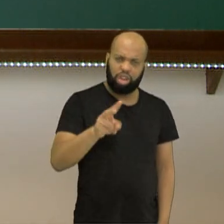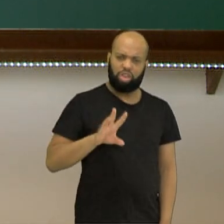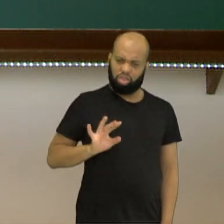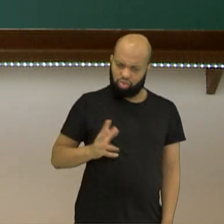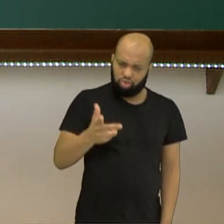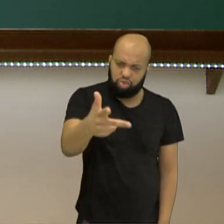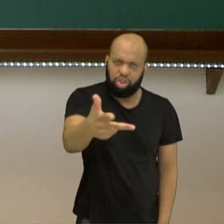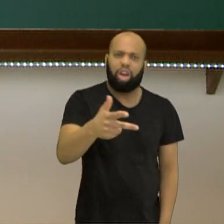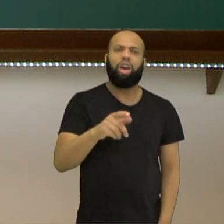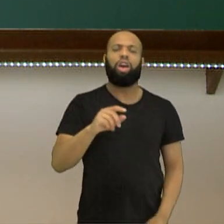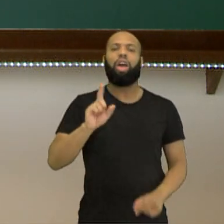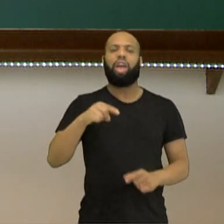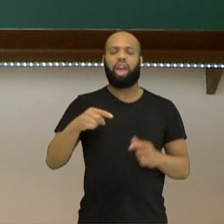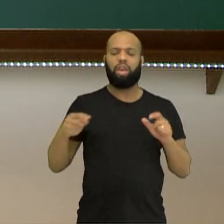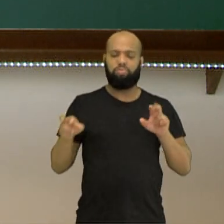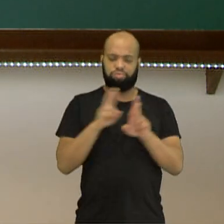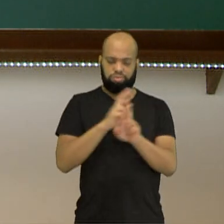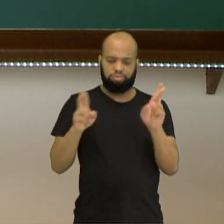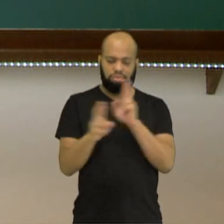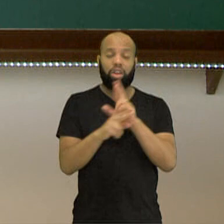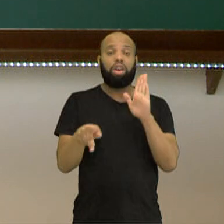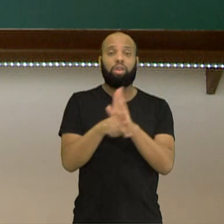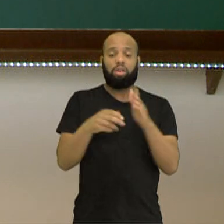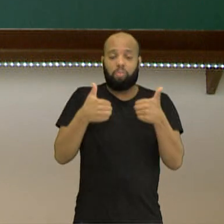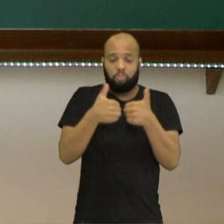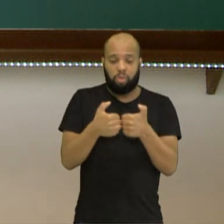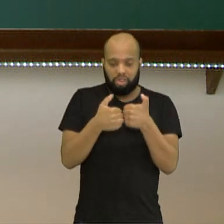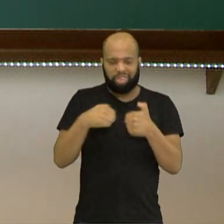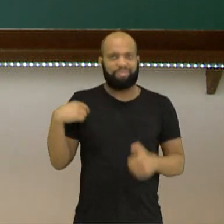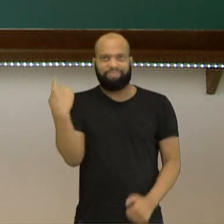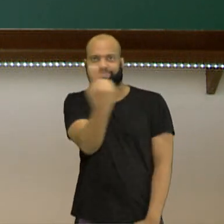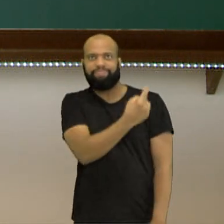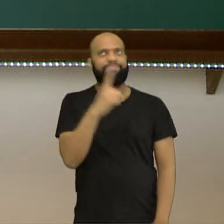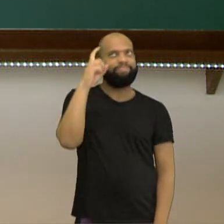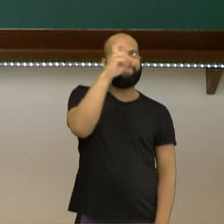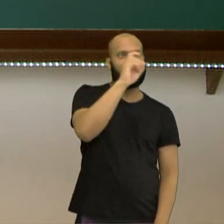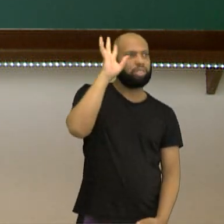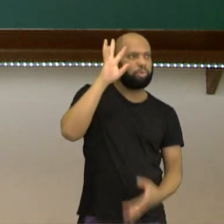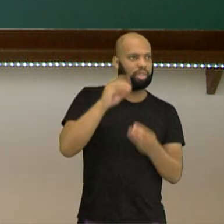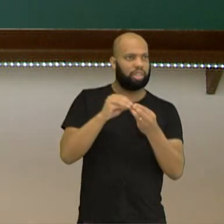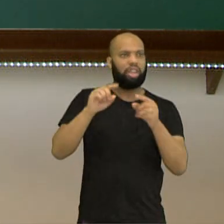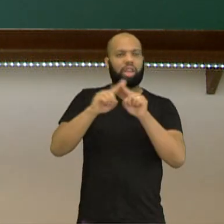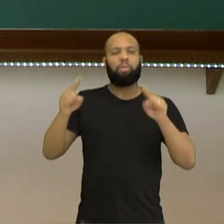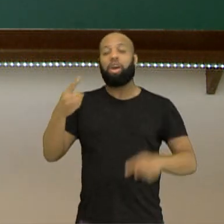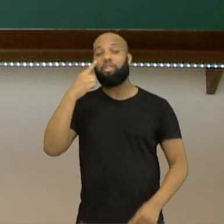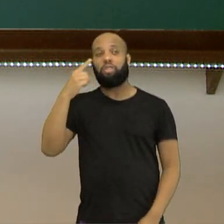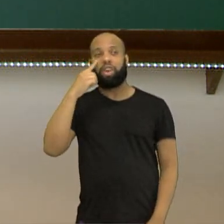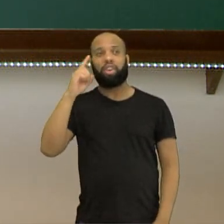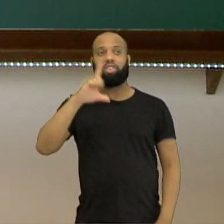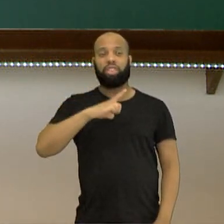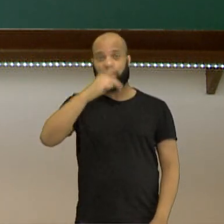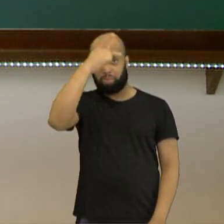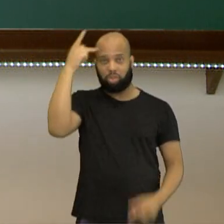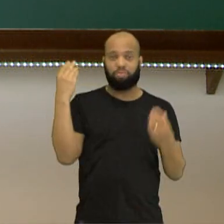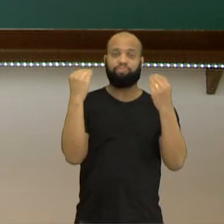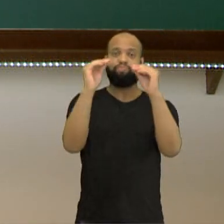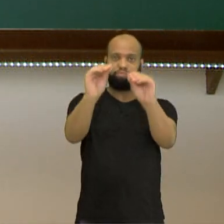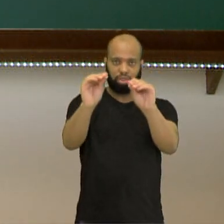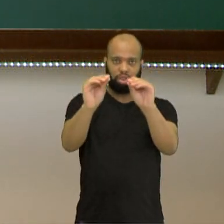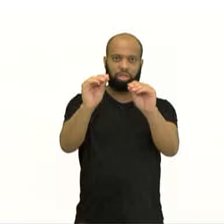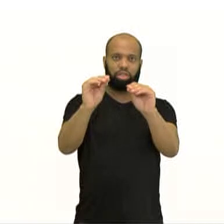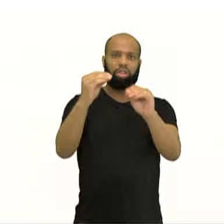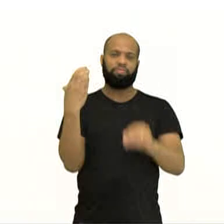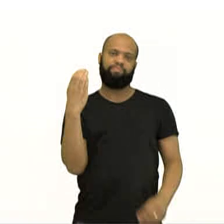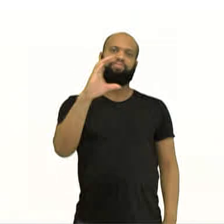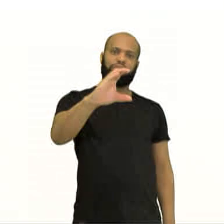com a física, então são termos difíceis para nós. Olha esse comentário, que legal.